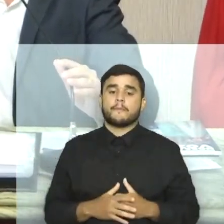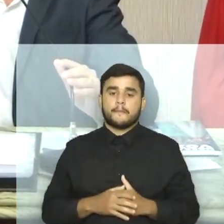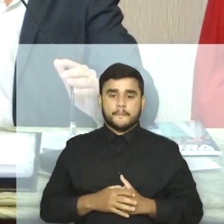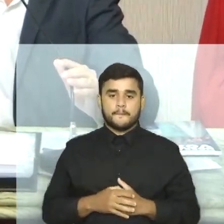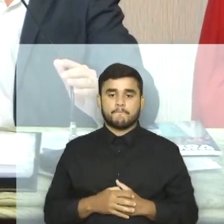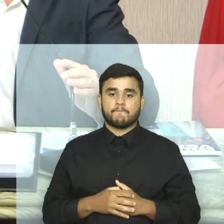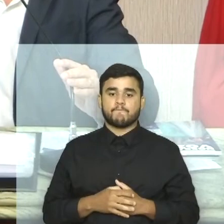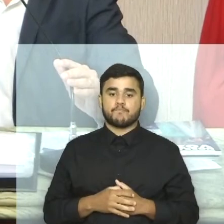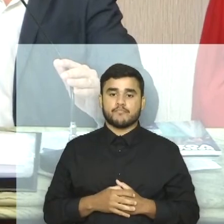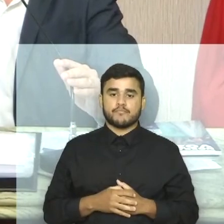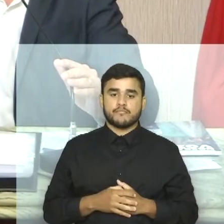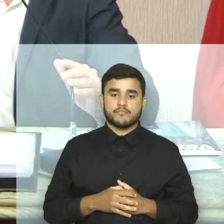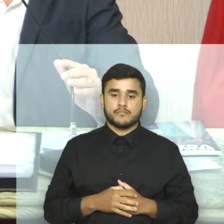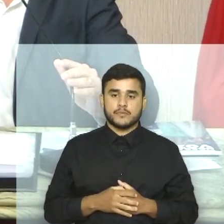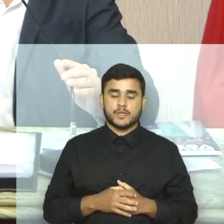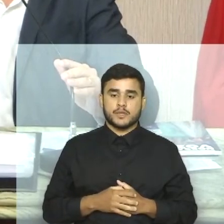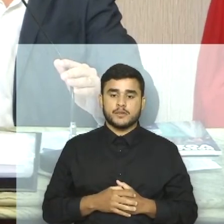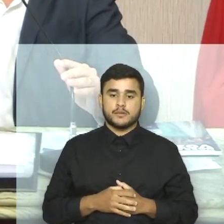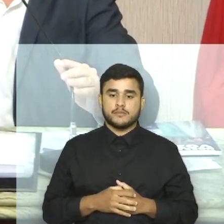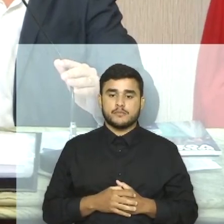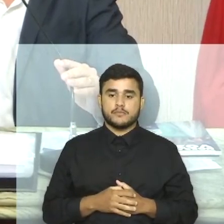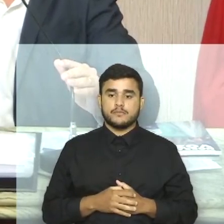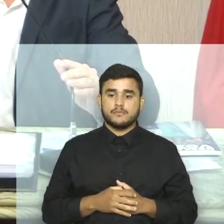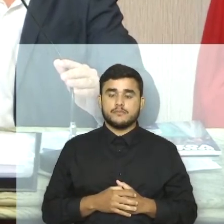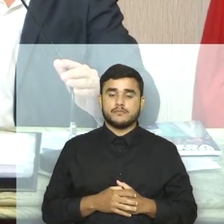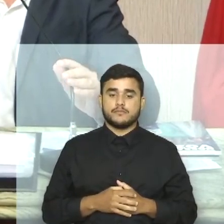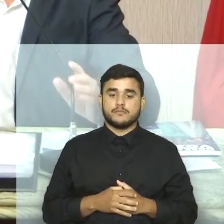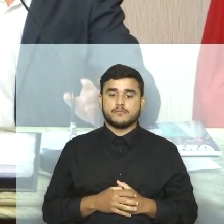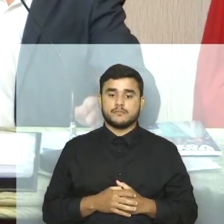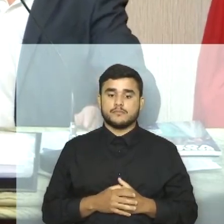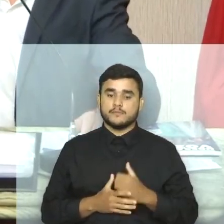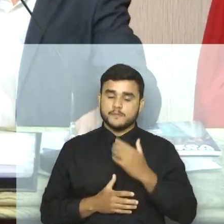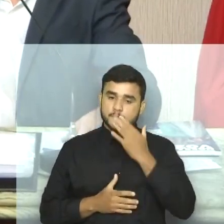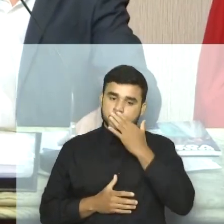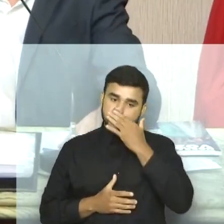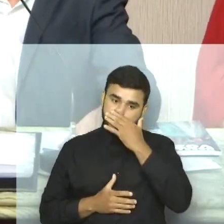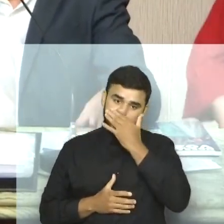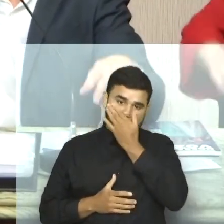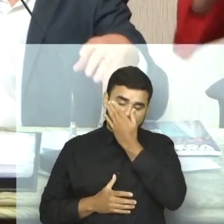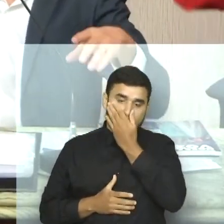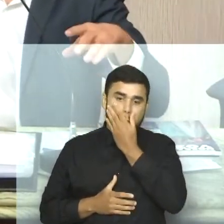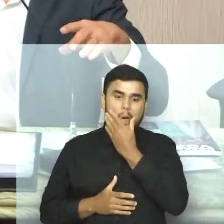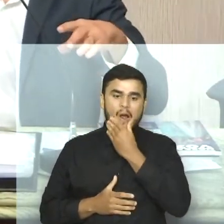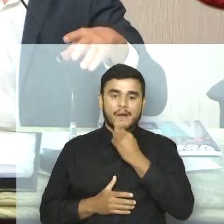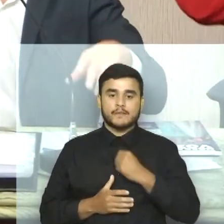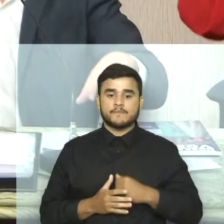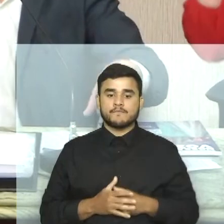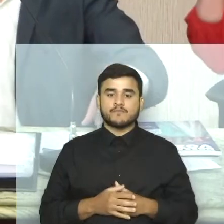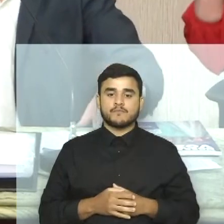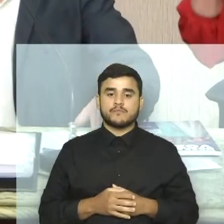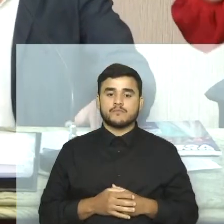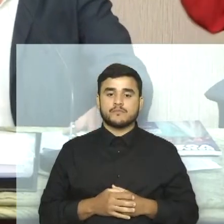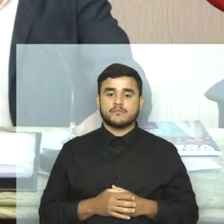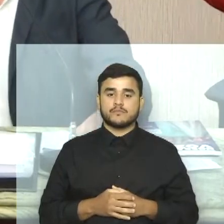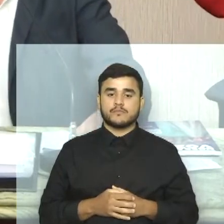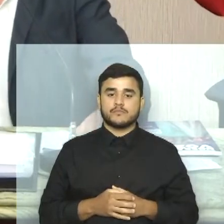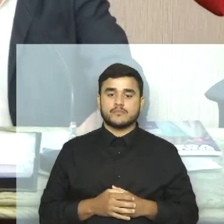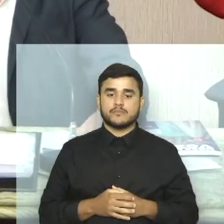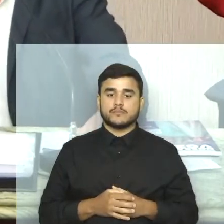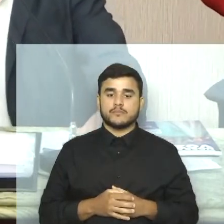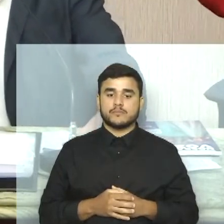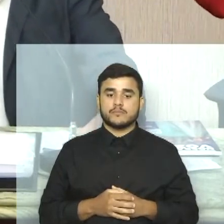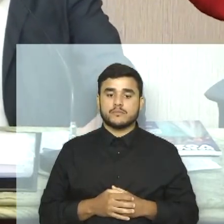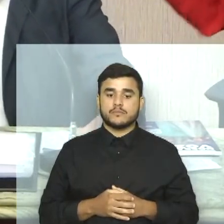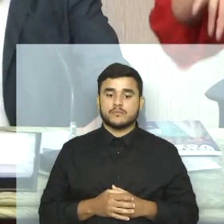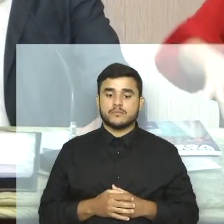pra... São imagens, o giro do Ciro. Aí Vamos, Ciro. Ciro. Por